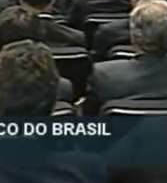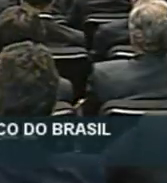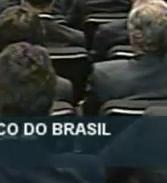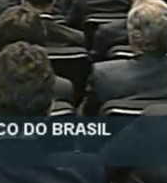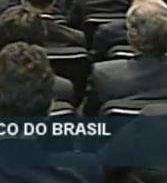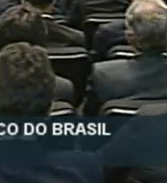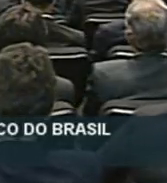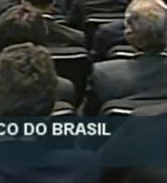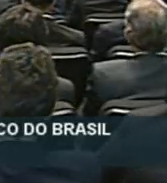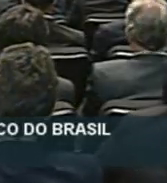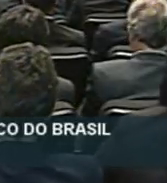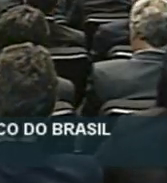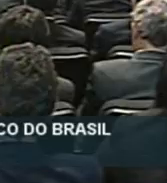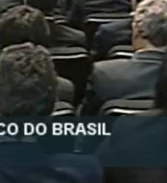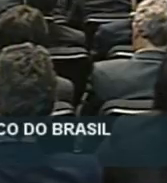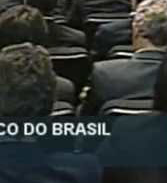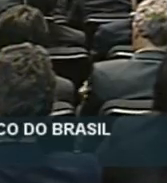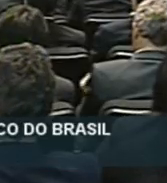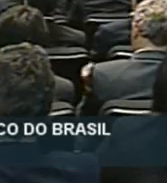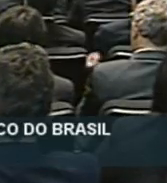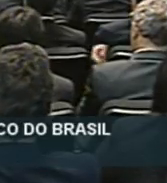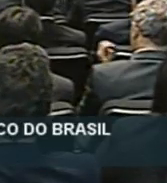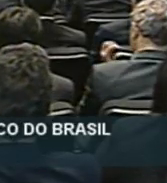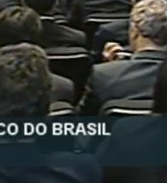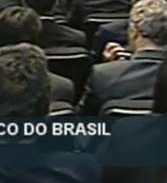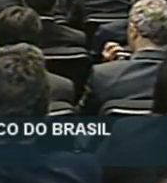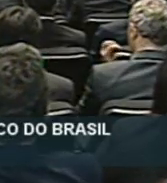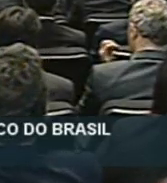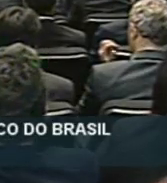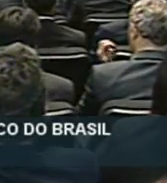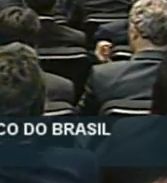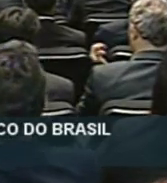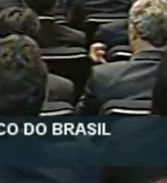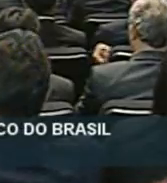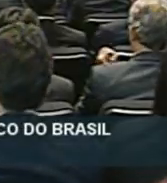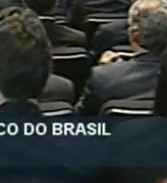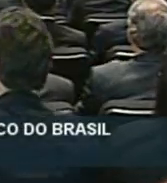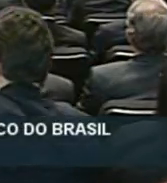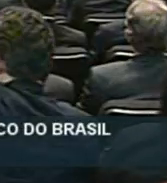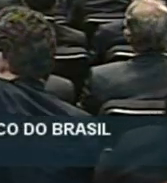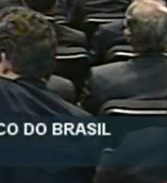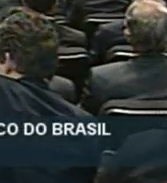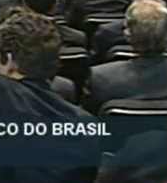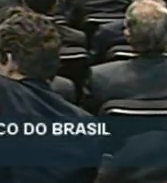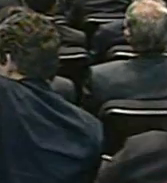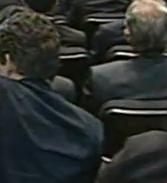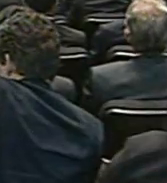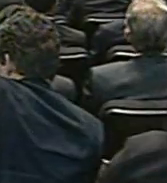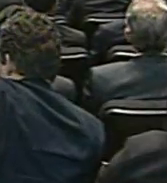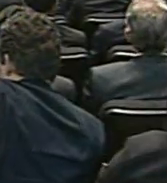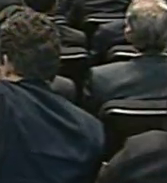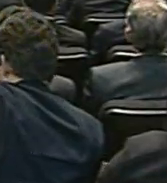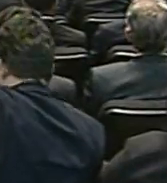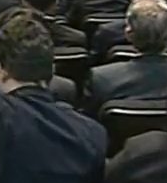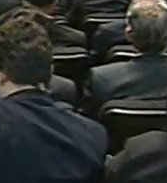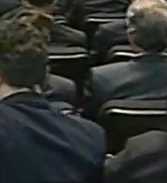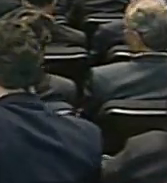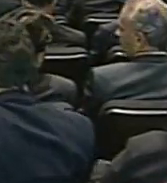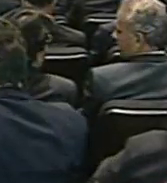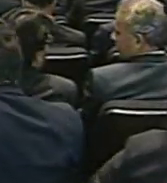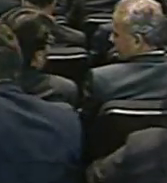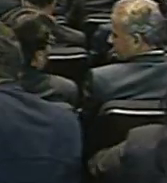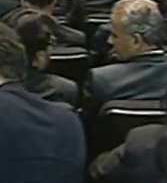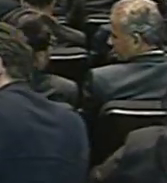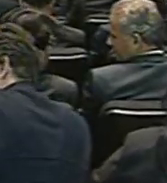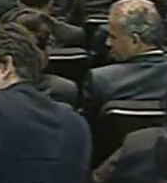Encerramos esta cerimônia agradecendo a presença de todos, desejando um excelente dia e convidando-os a participar de um brinde no hall